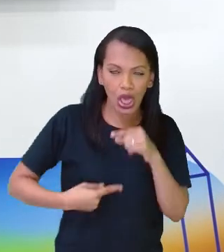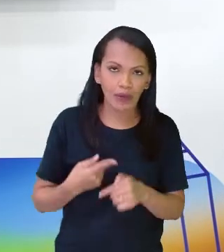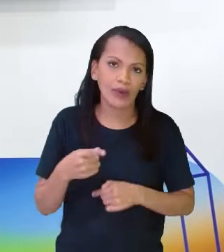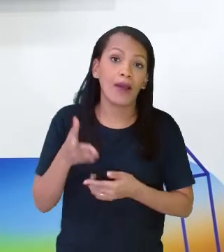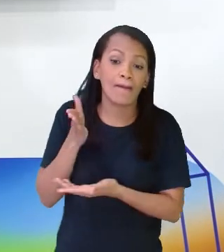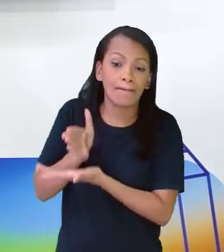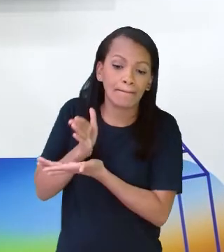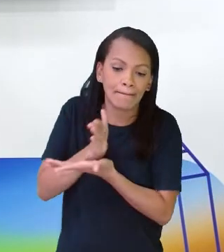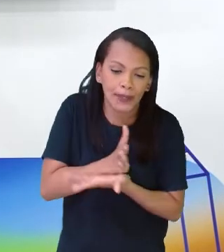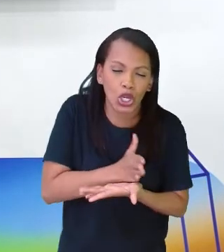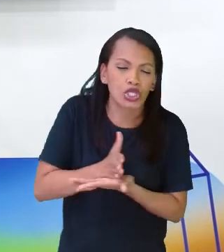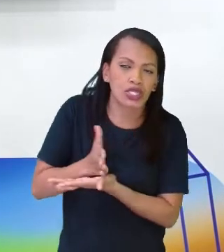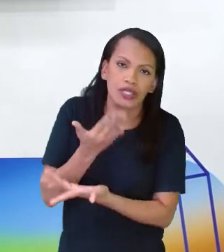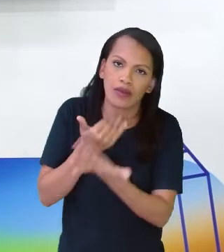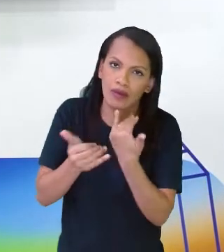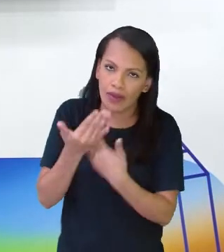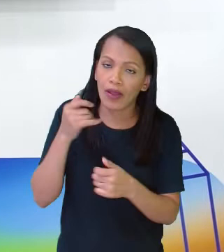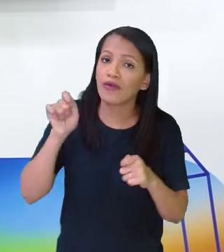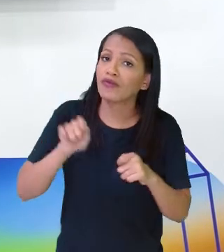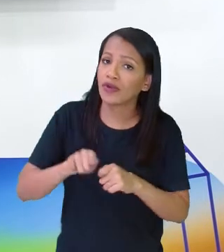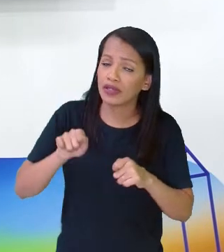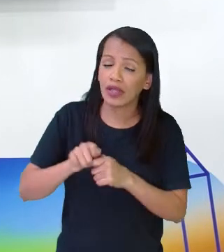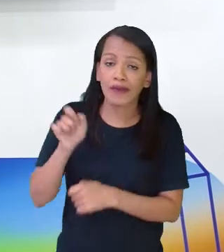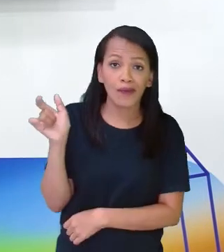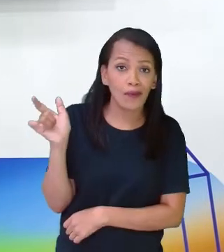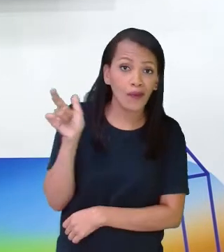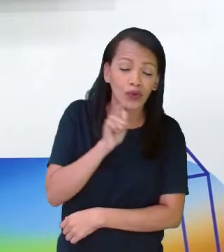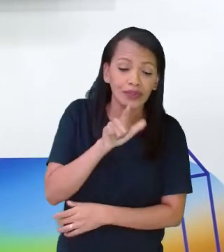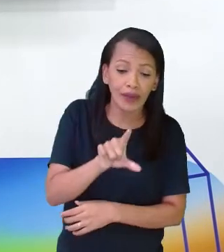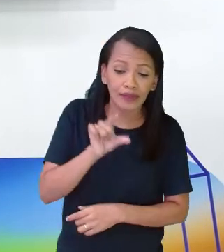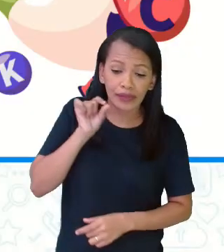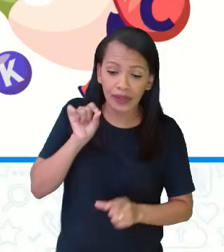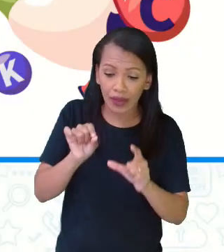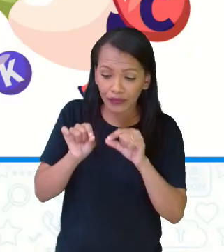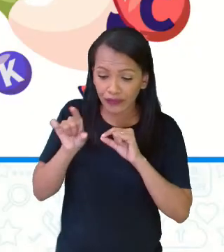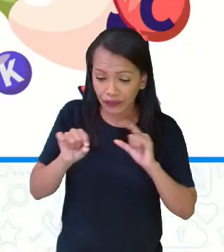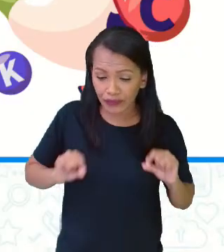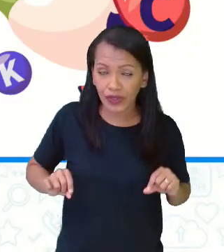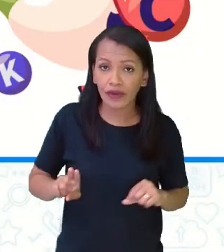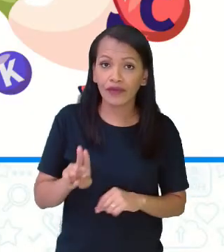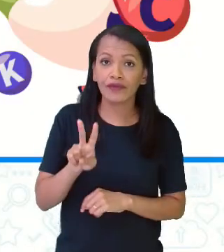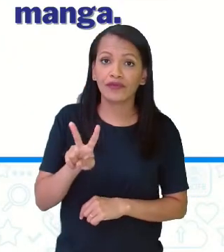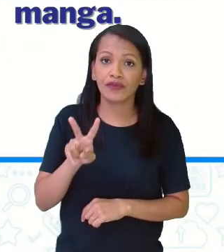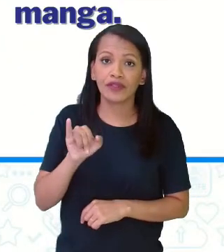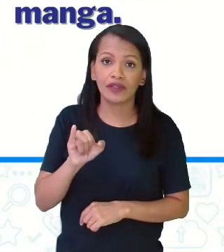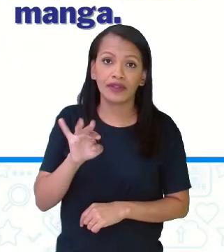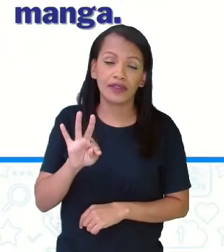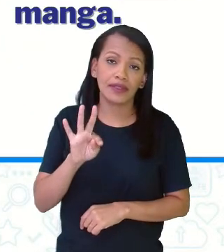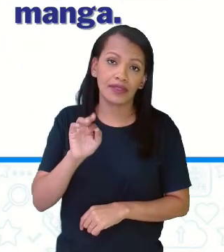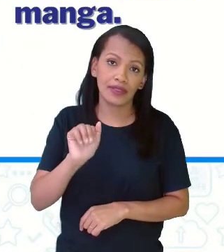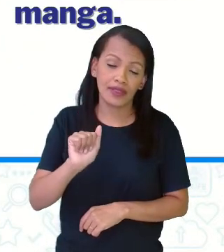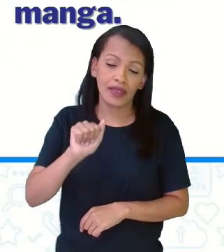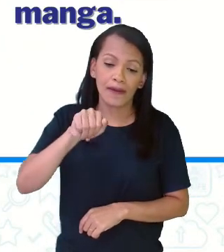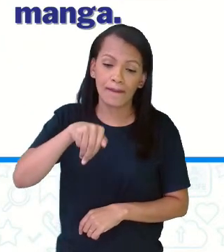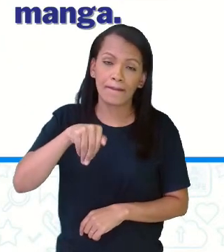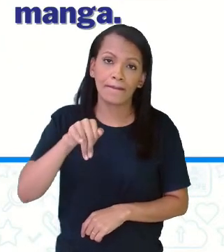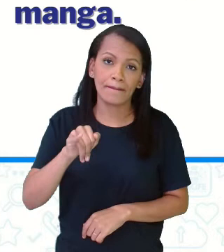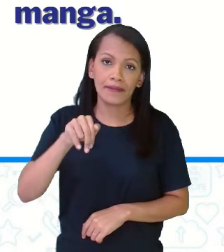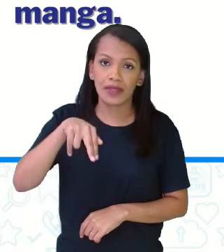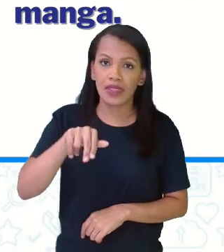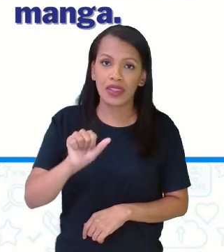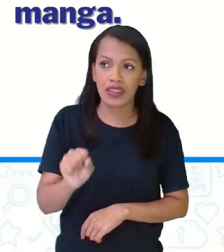esses alimentos e fazer com que a gente consiga extrair, por exemplo, as vitaminas. E aí, quando eu falo